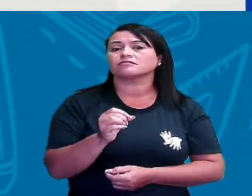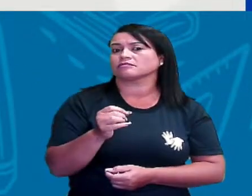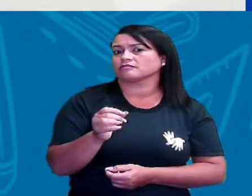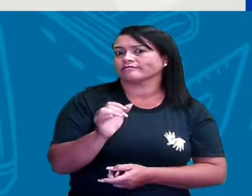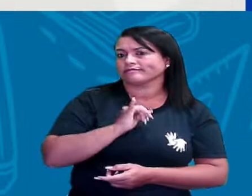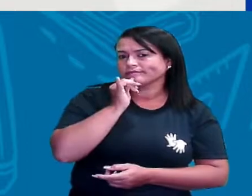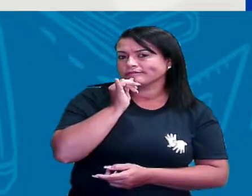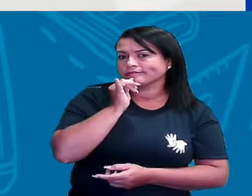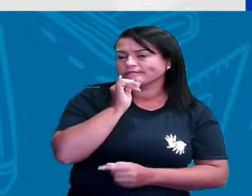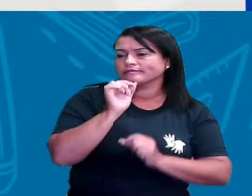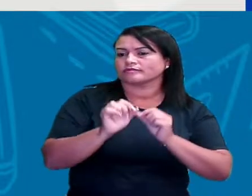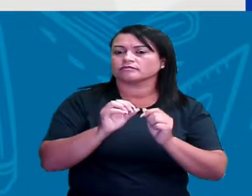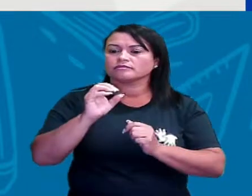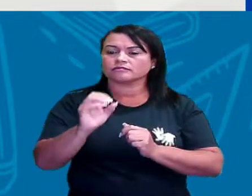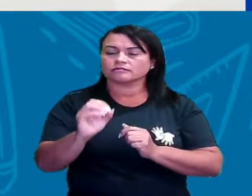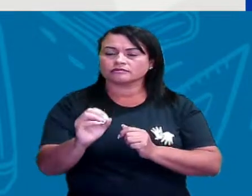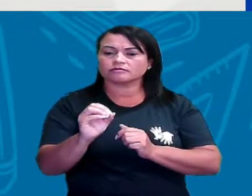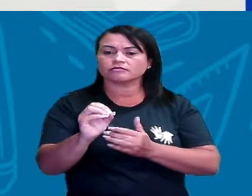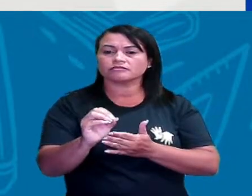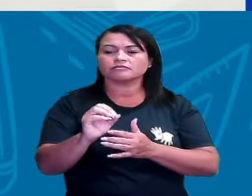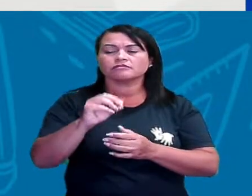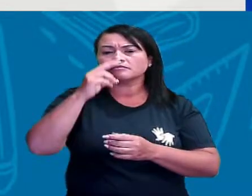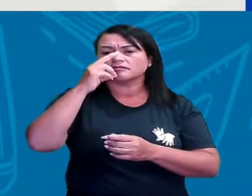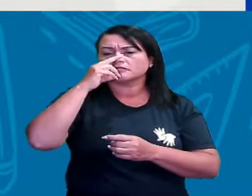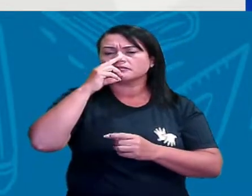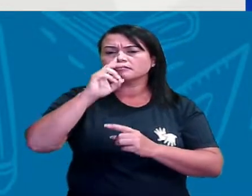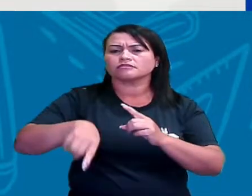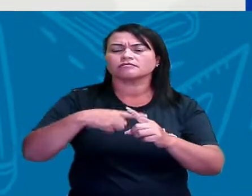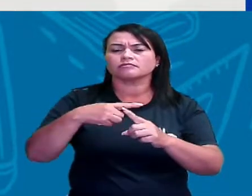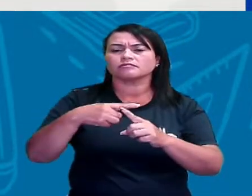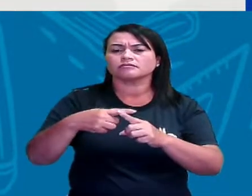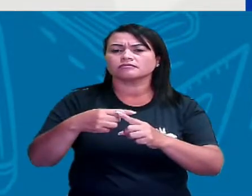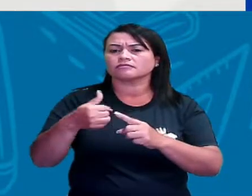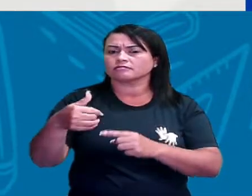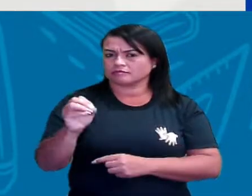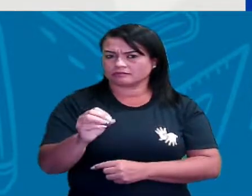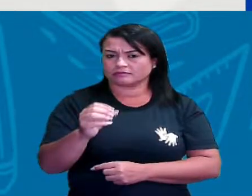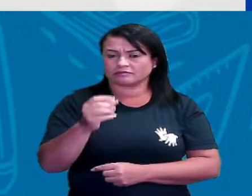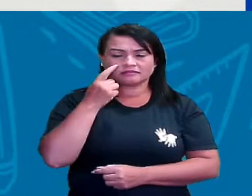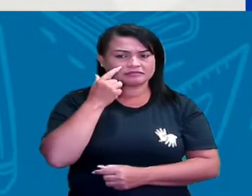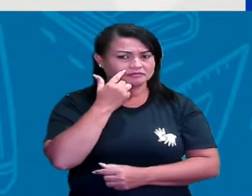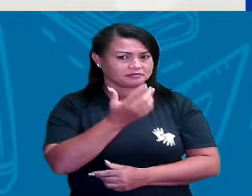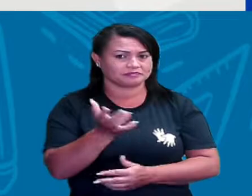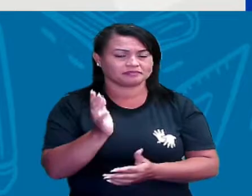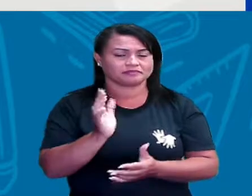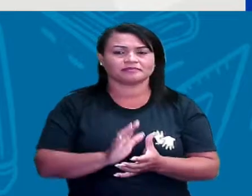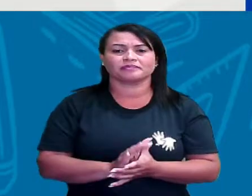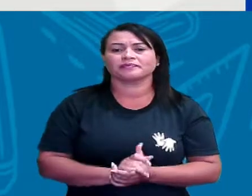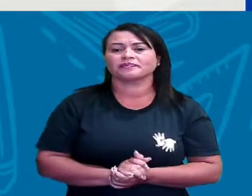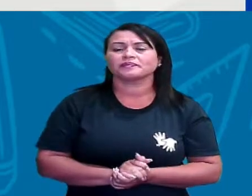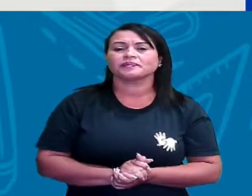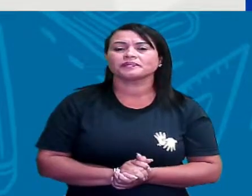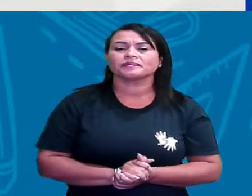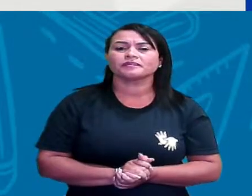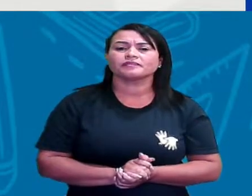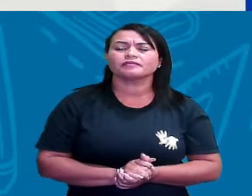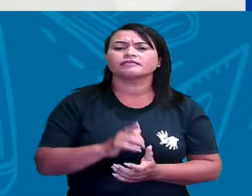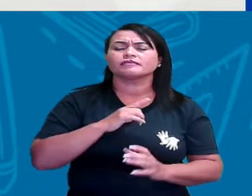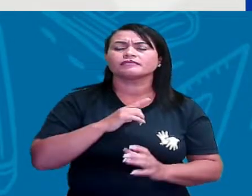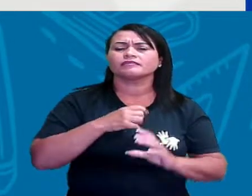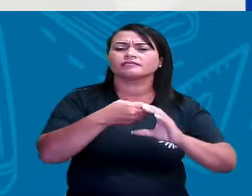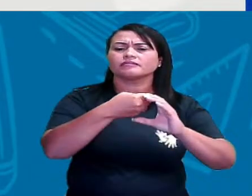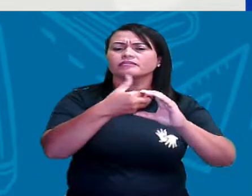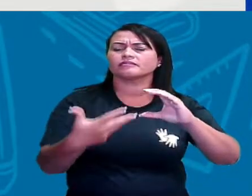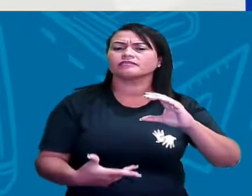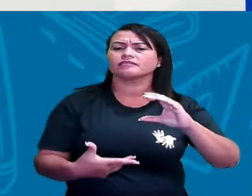algarismo, é o mesmo que multiplicá-lo pela base 10. É isso? Por 10, tá? Então, ó,